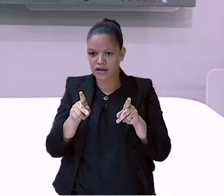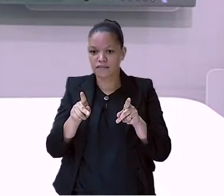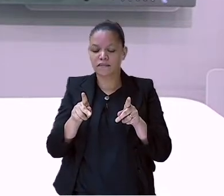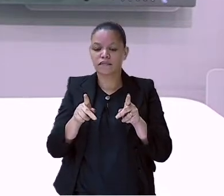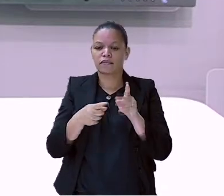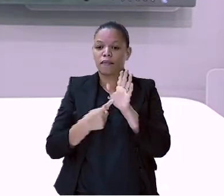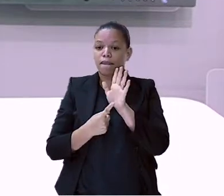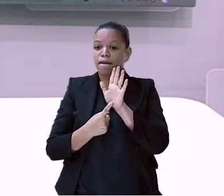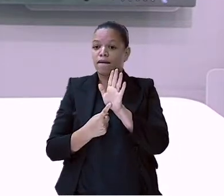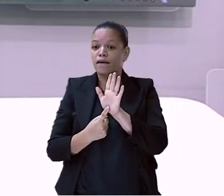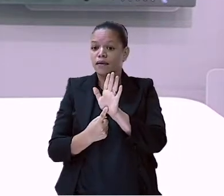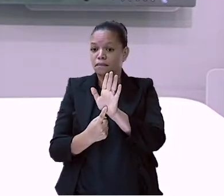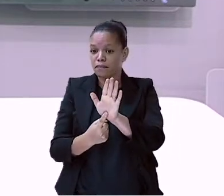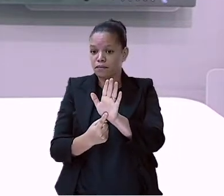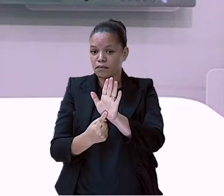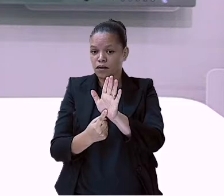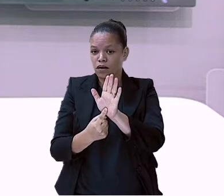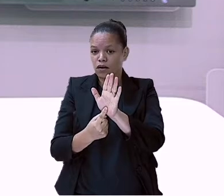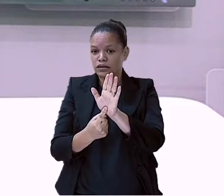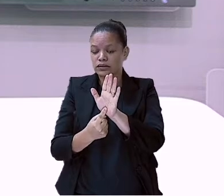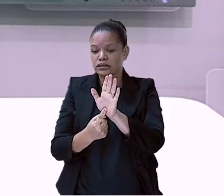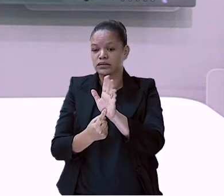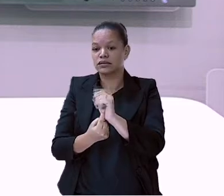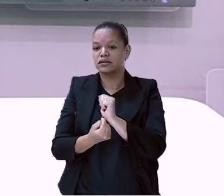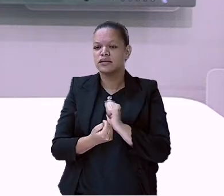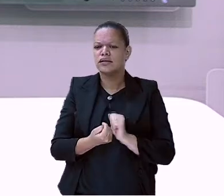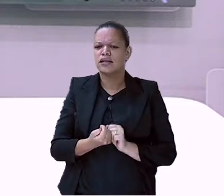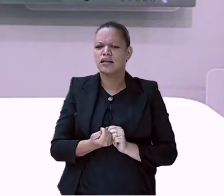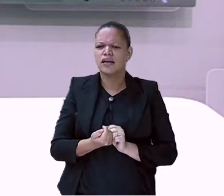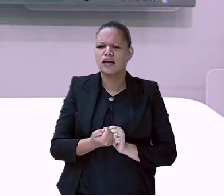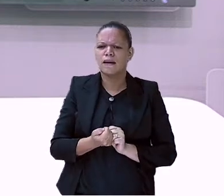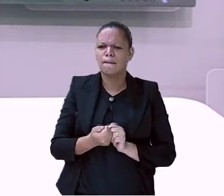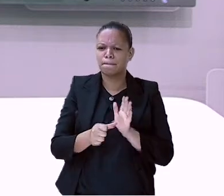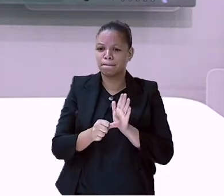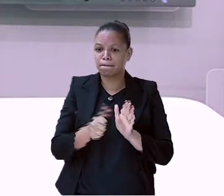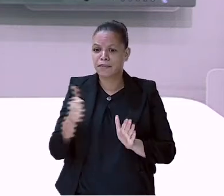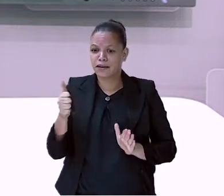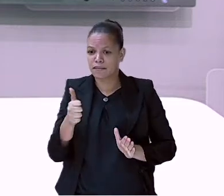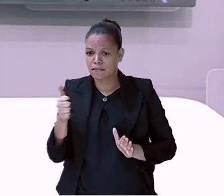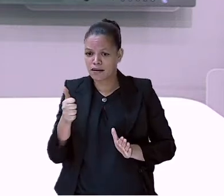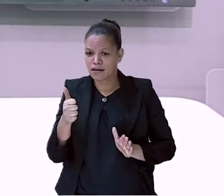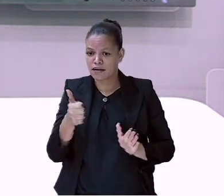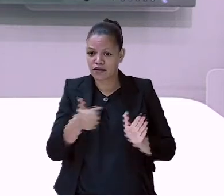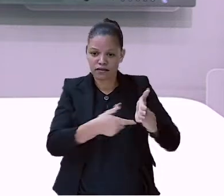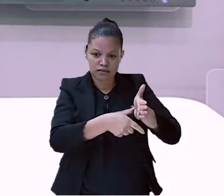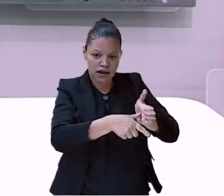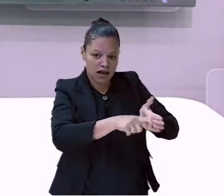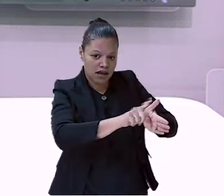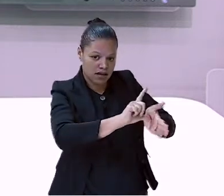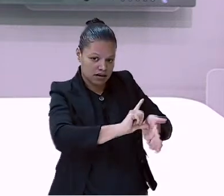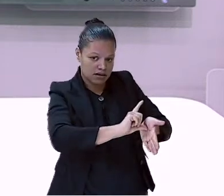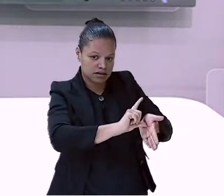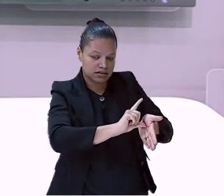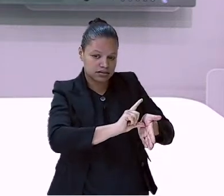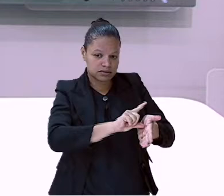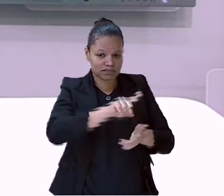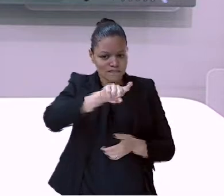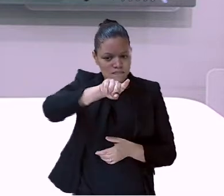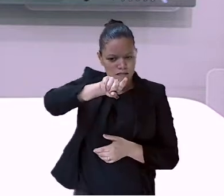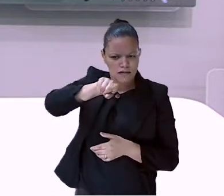que determina é o que está antes da minha vírgula. Então, eu baseio aí pela unidade, tá,